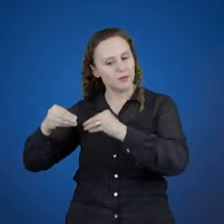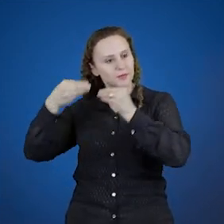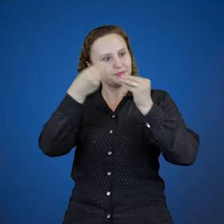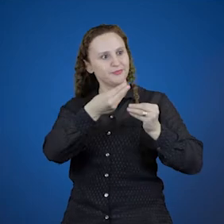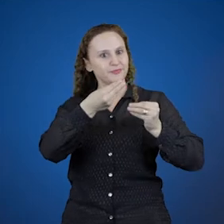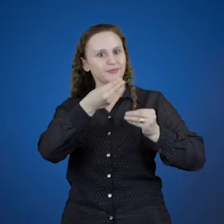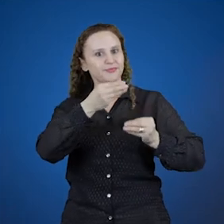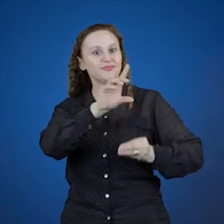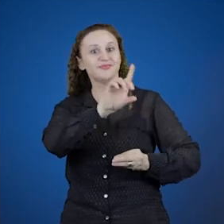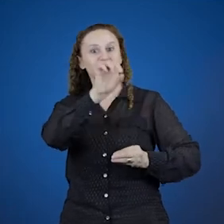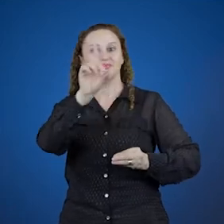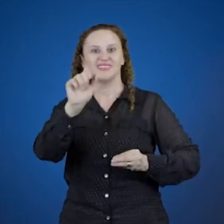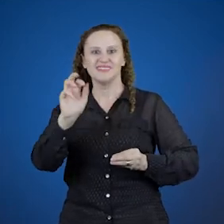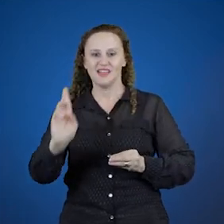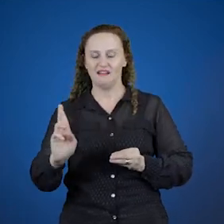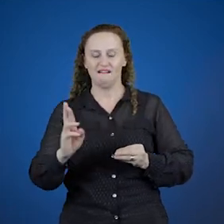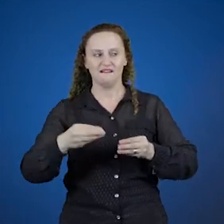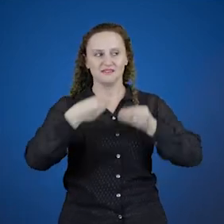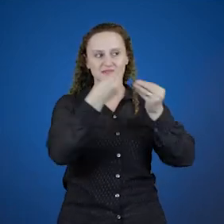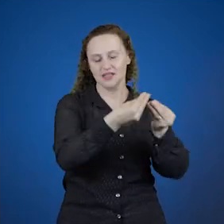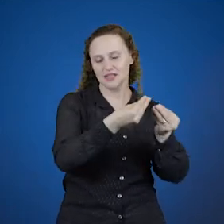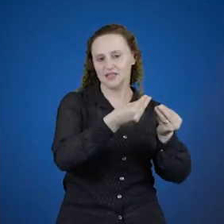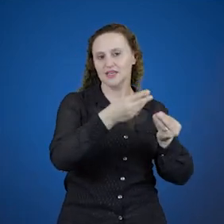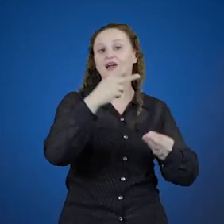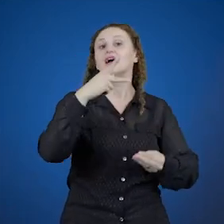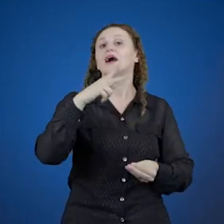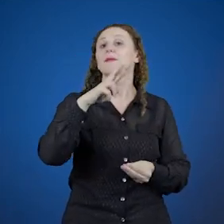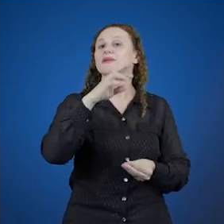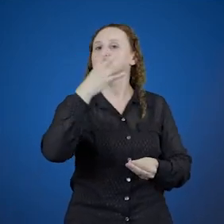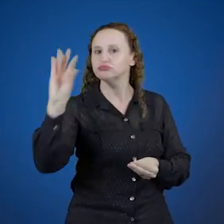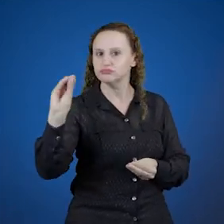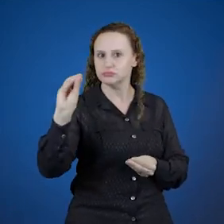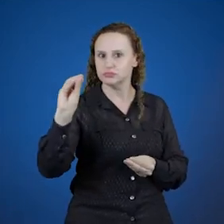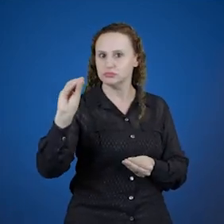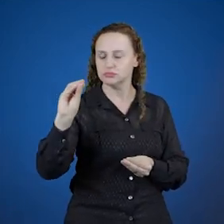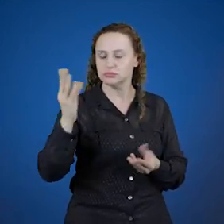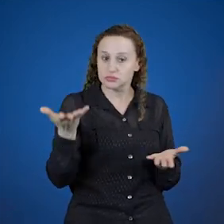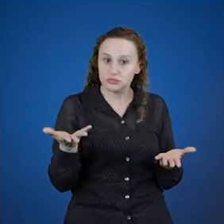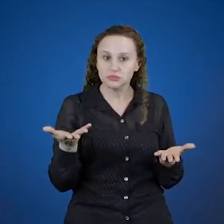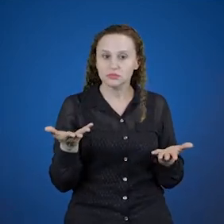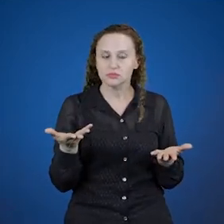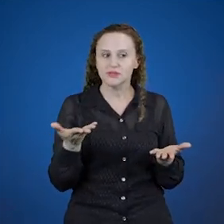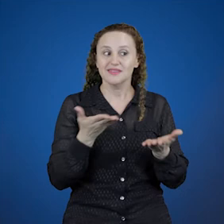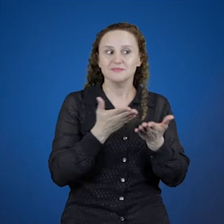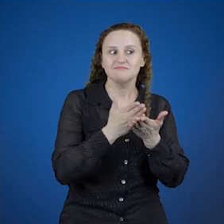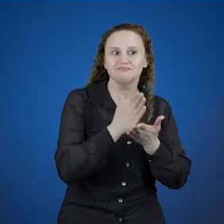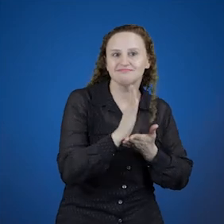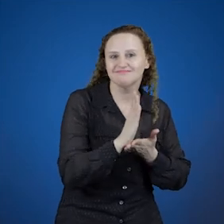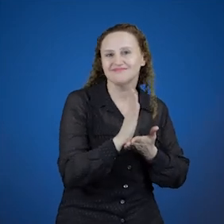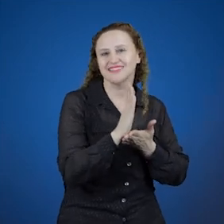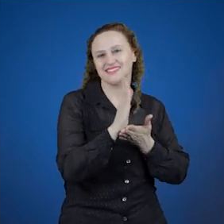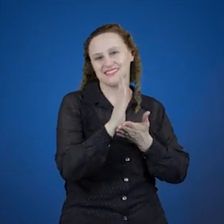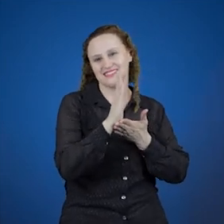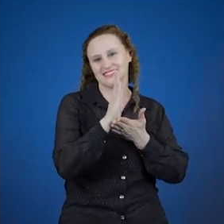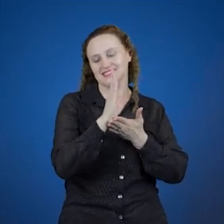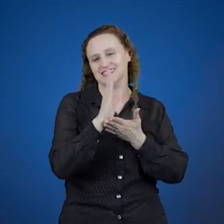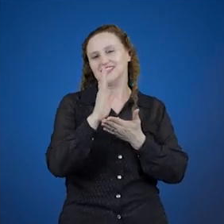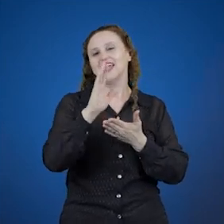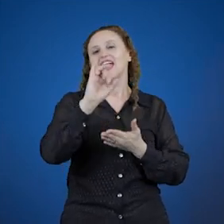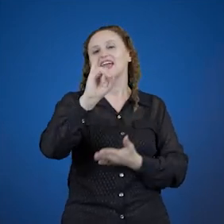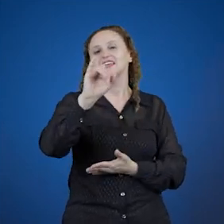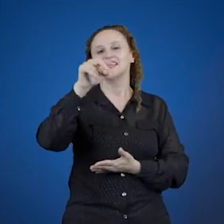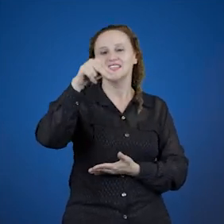professor a um obstáculo a preposição para então a passagem é para coisa ou pessoa é